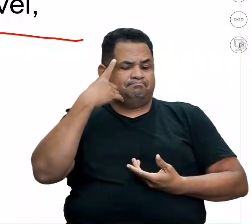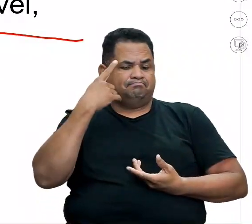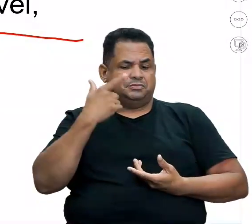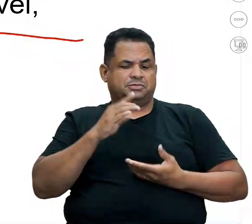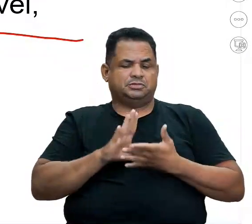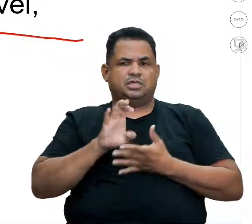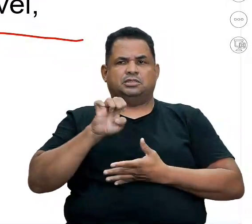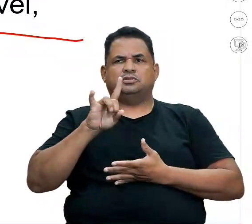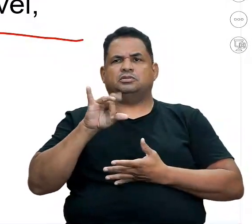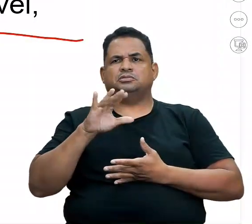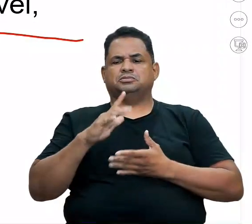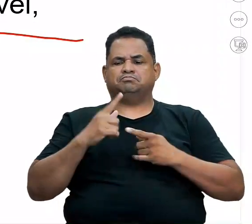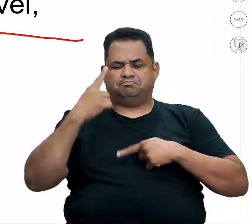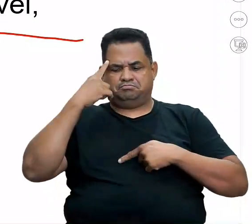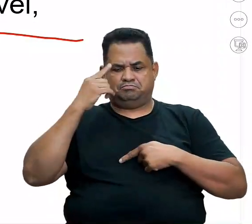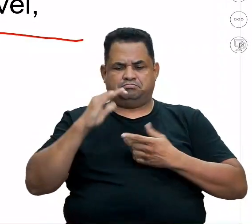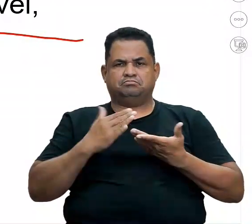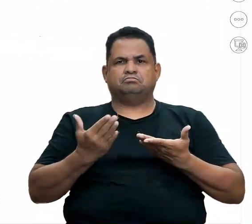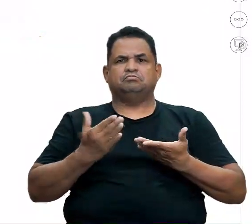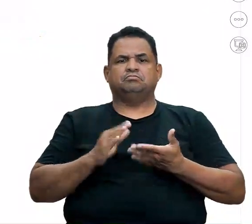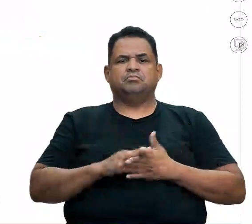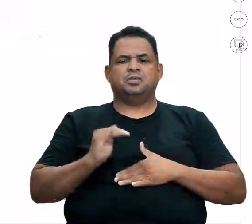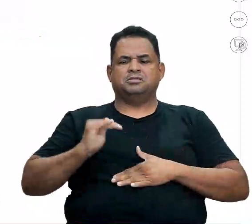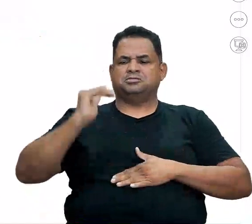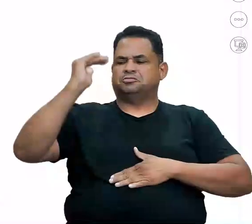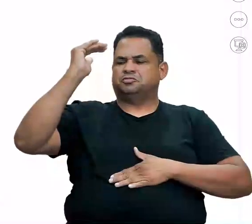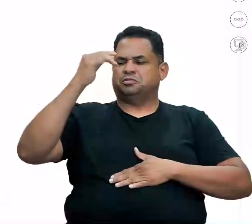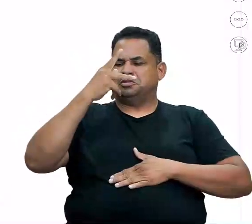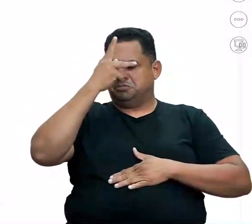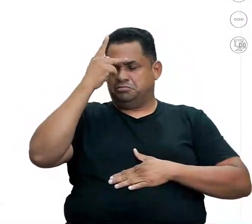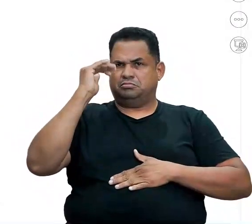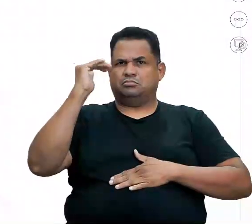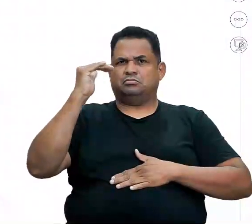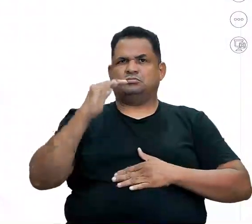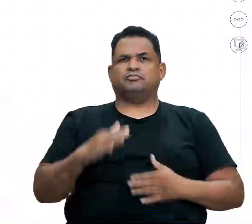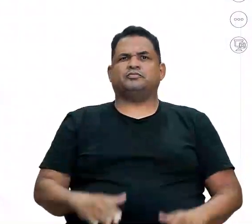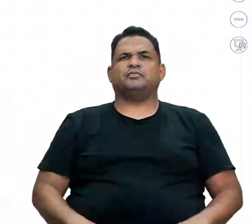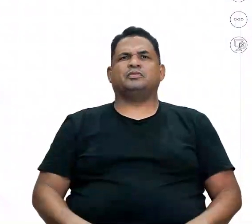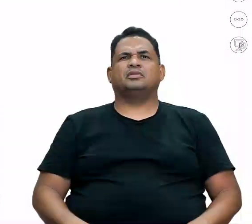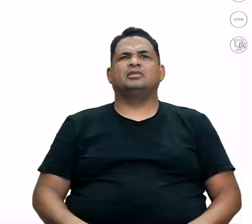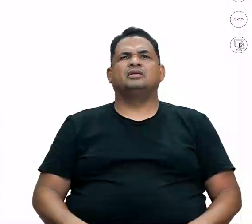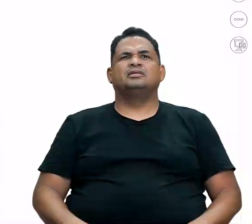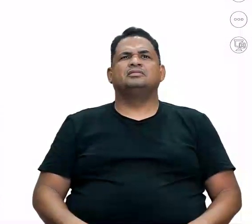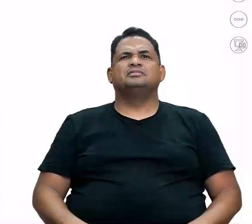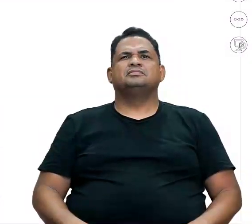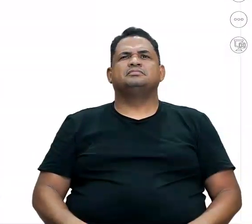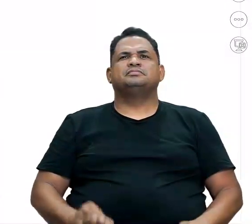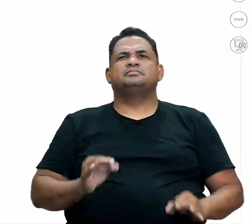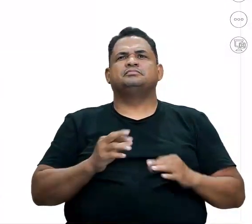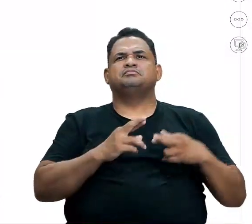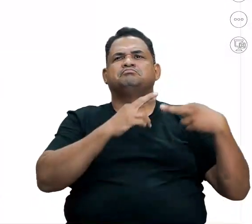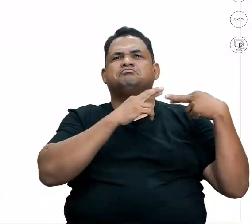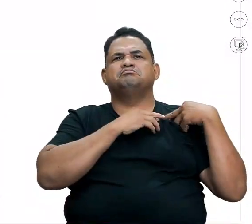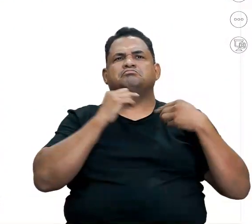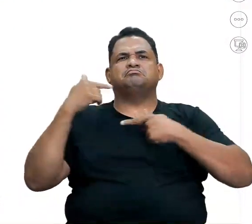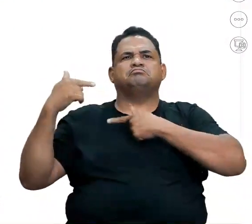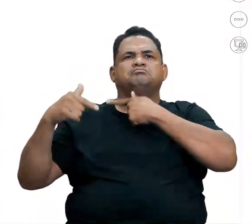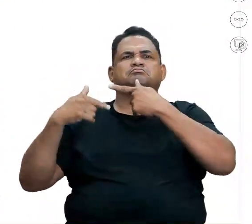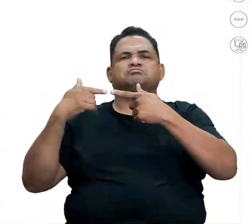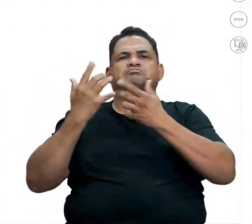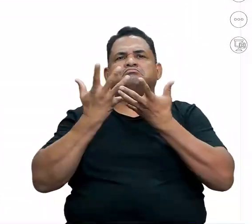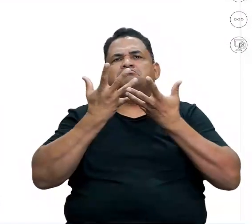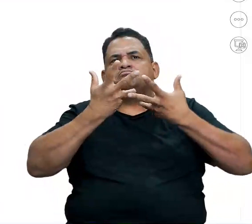de superioridade, que se acha superior, né? Então, o etnocentrismo foi um dos responsáveis pela geração de